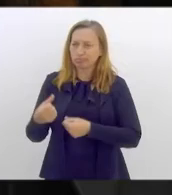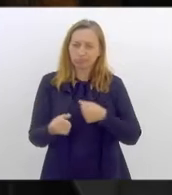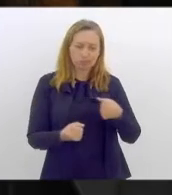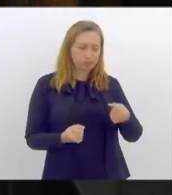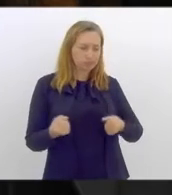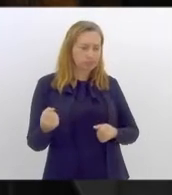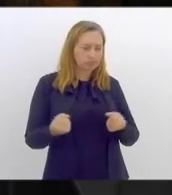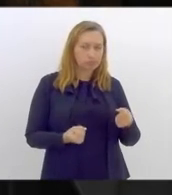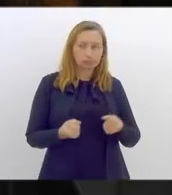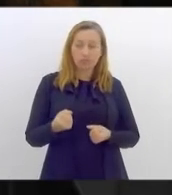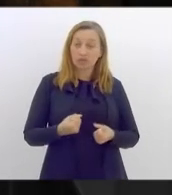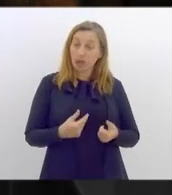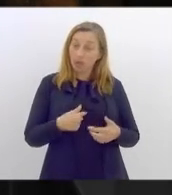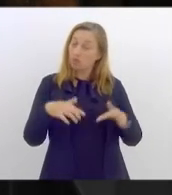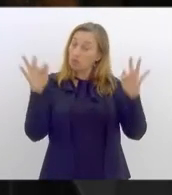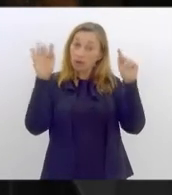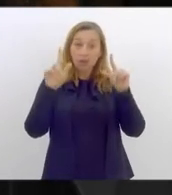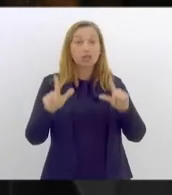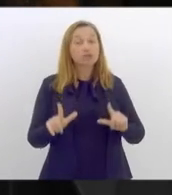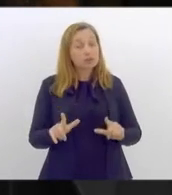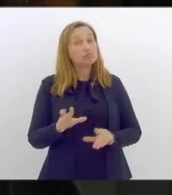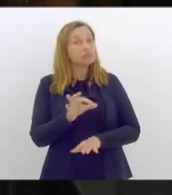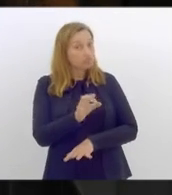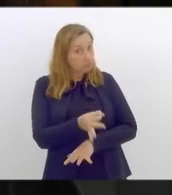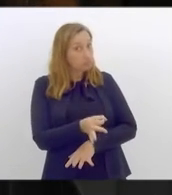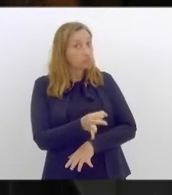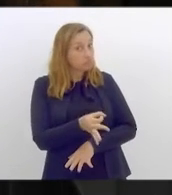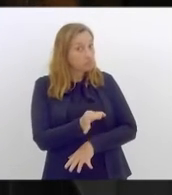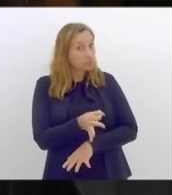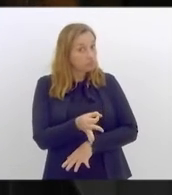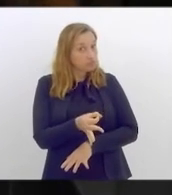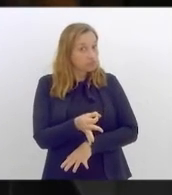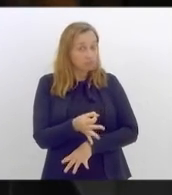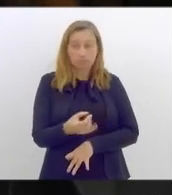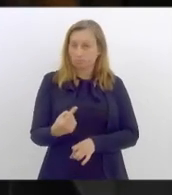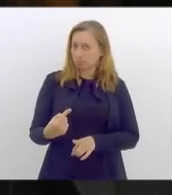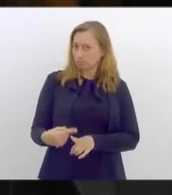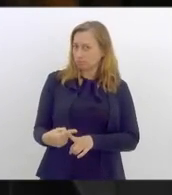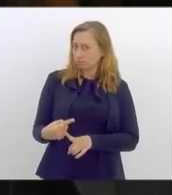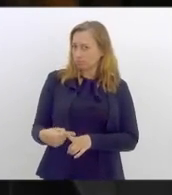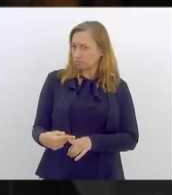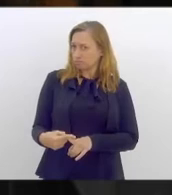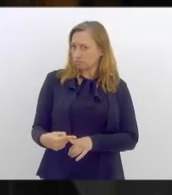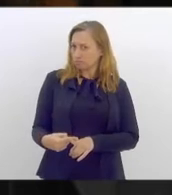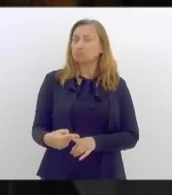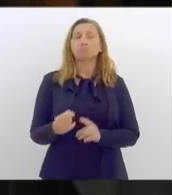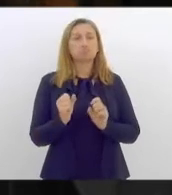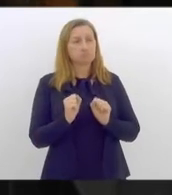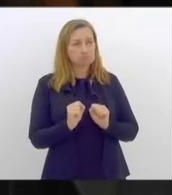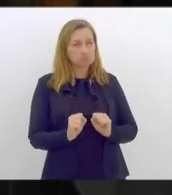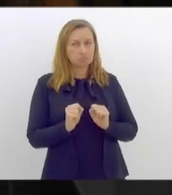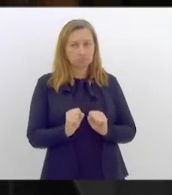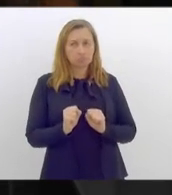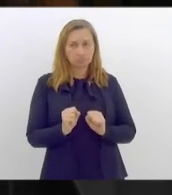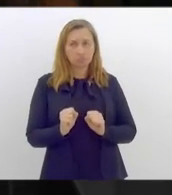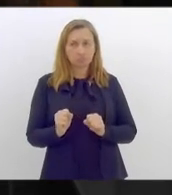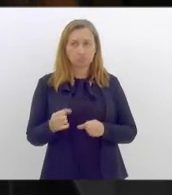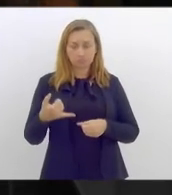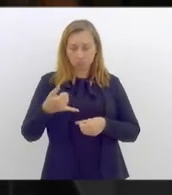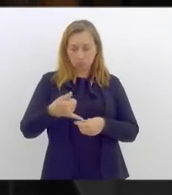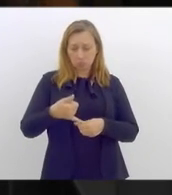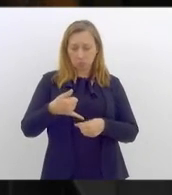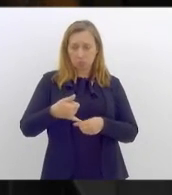fico feliz evidentemente porque poderei encher o tanque